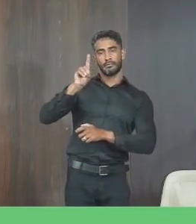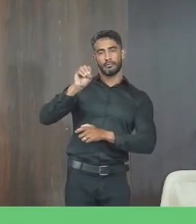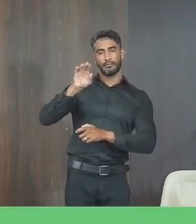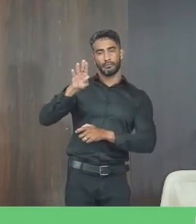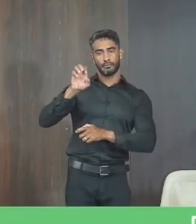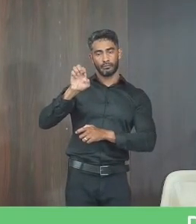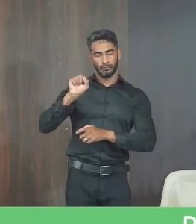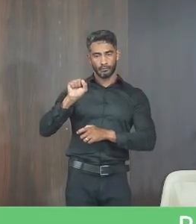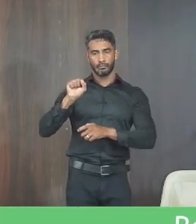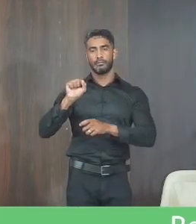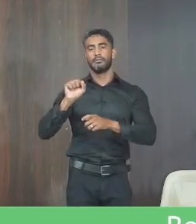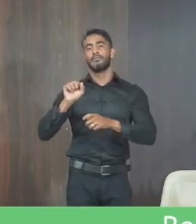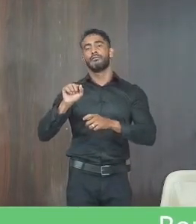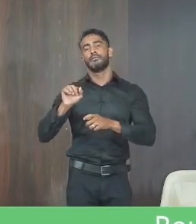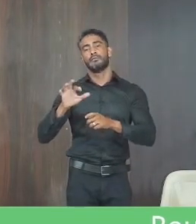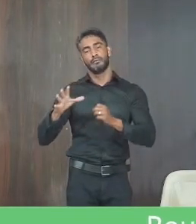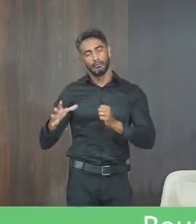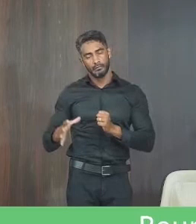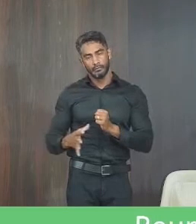o